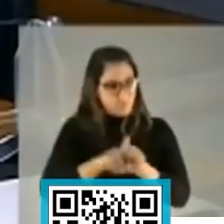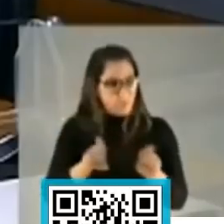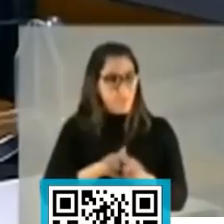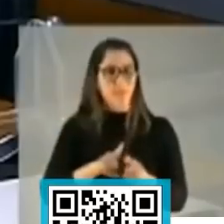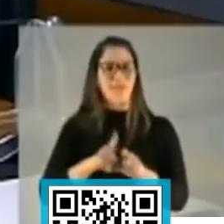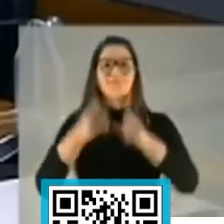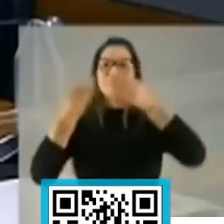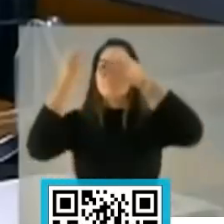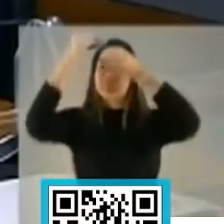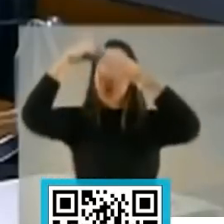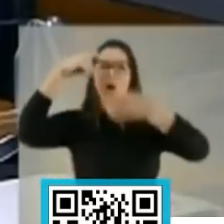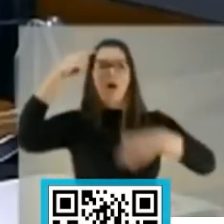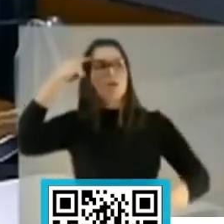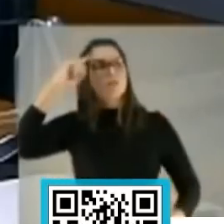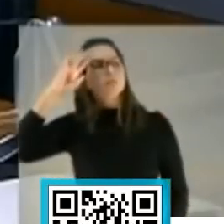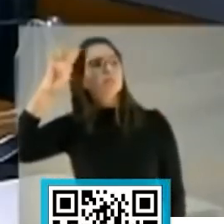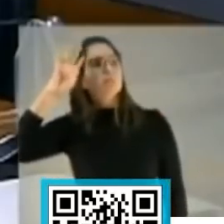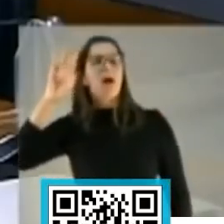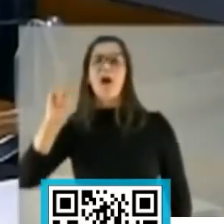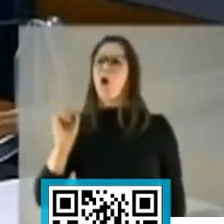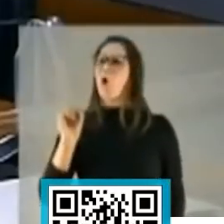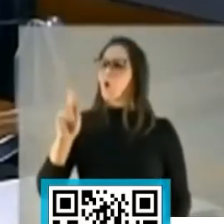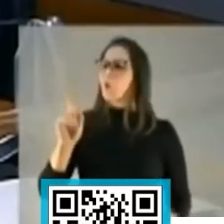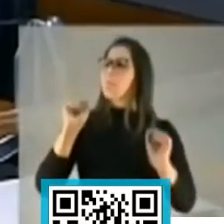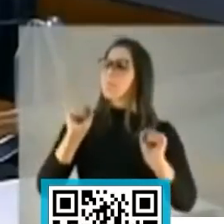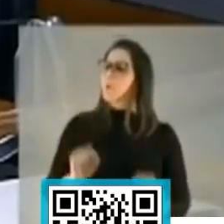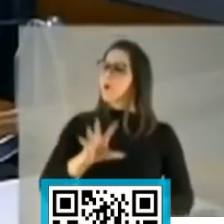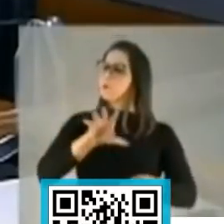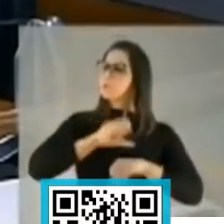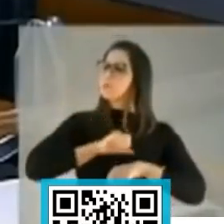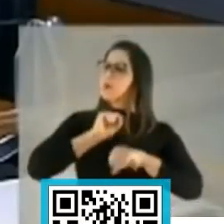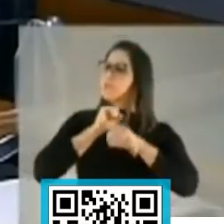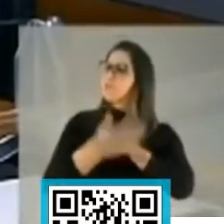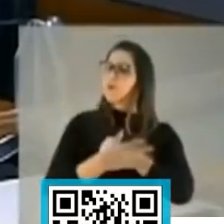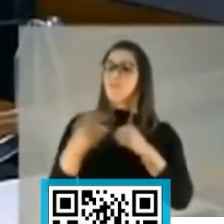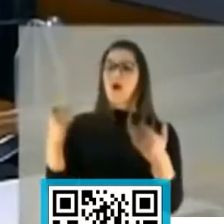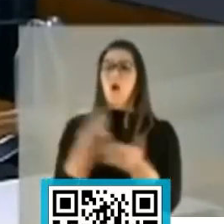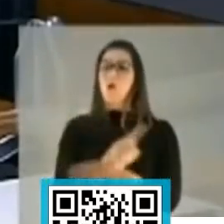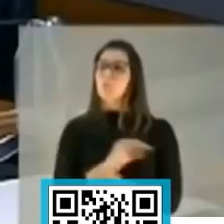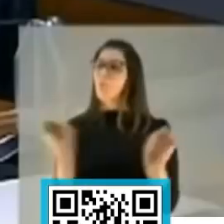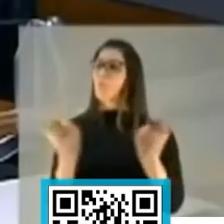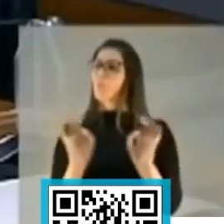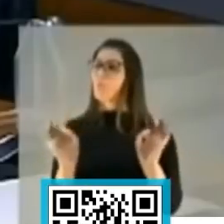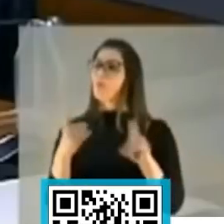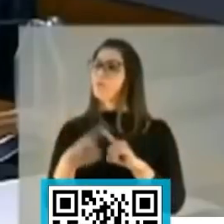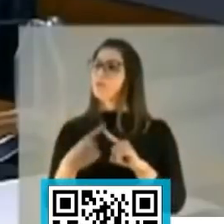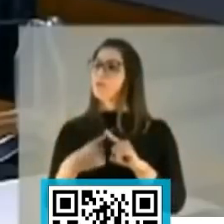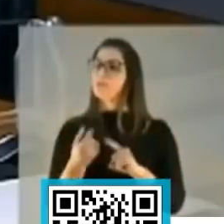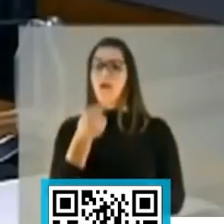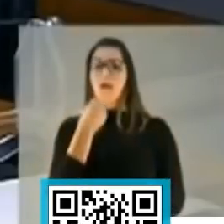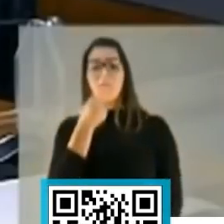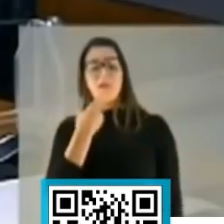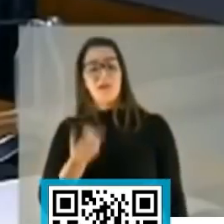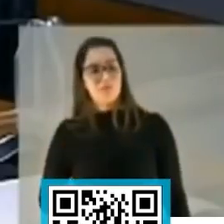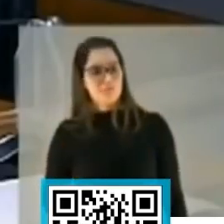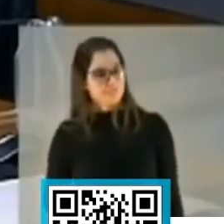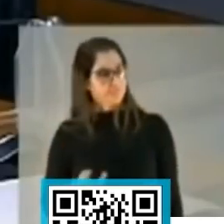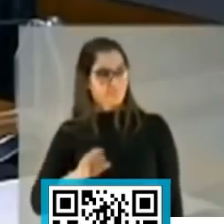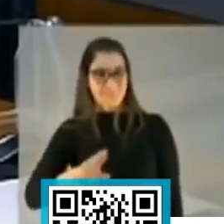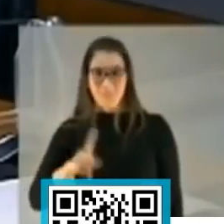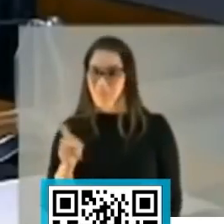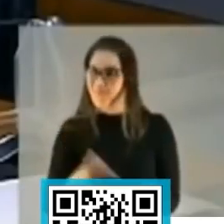colocam no inconsciente a impressão de que o que eu posso me contaminar e não vai acontecer nada porque tem um remédio quando não é verdade